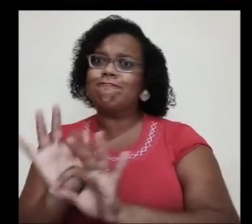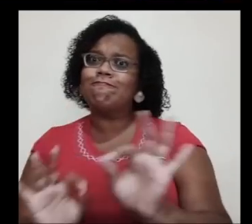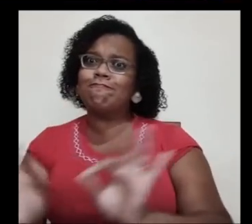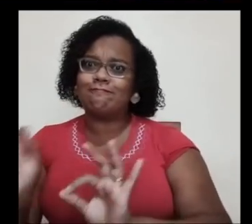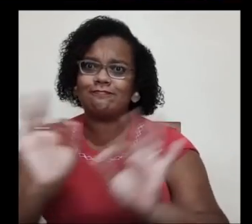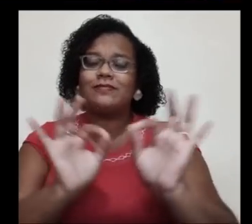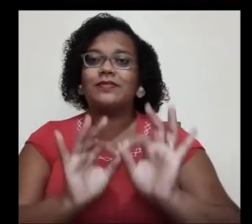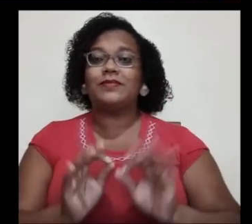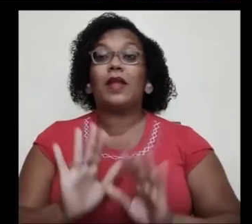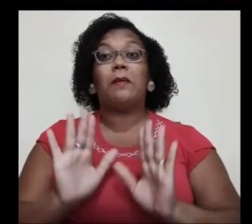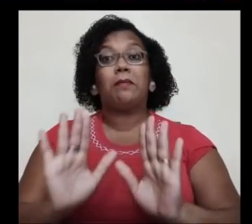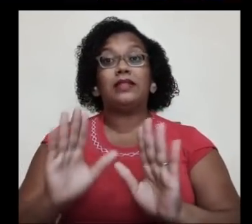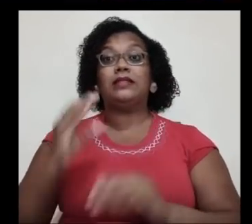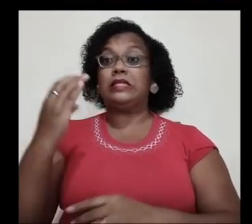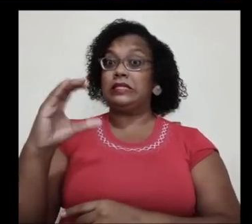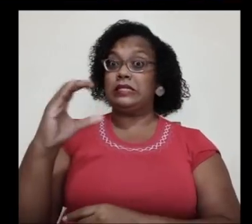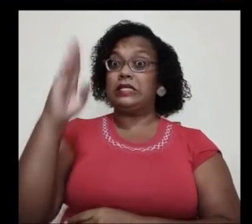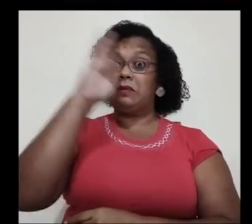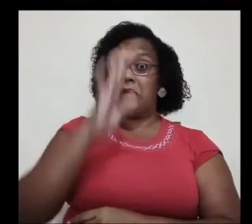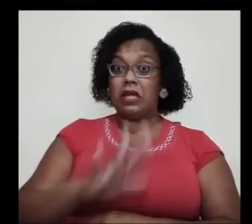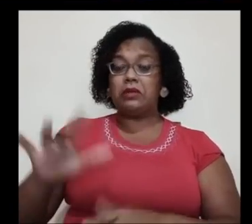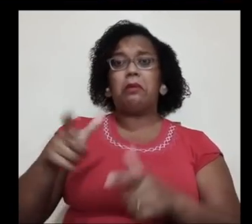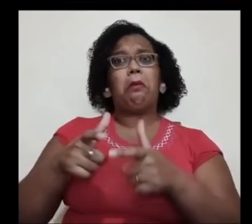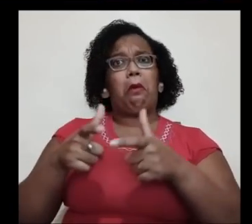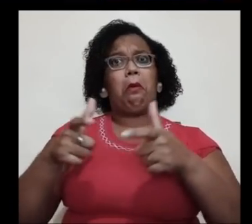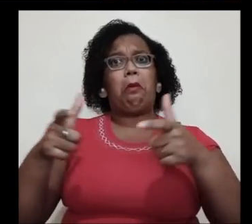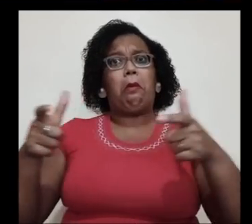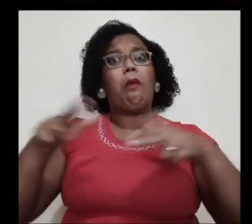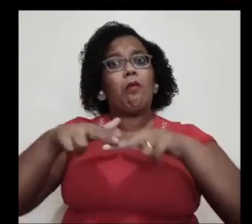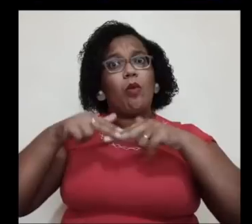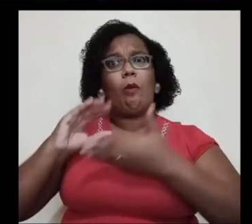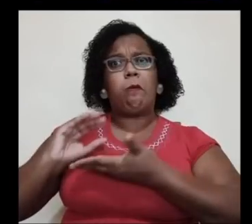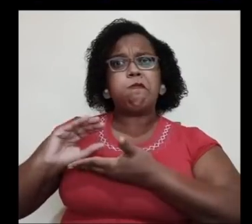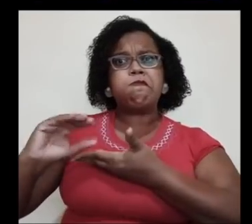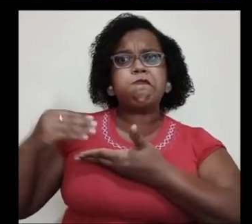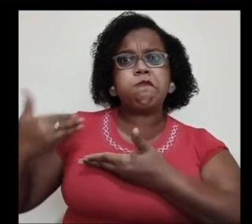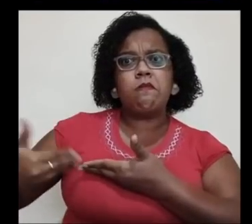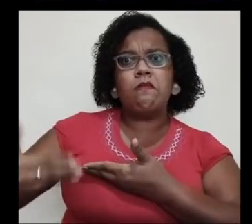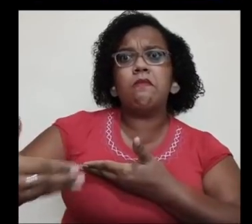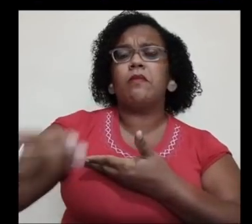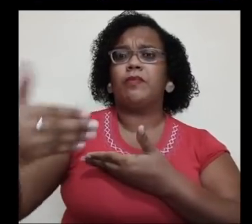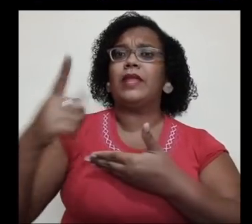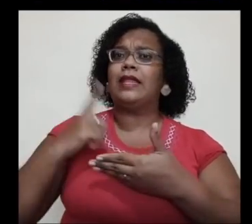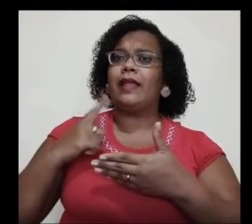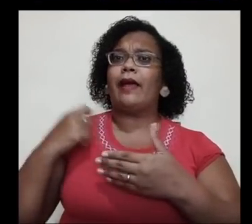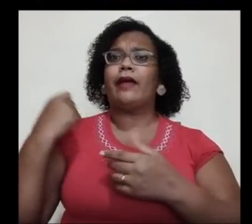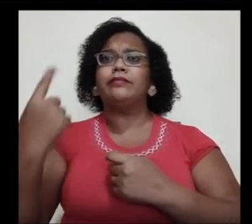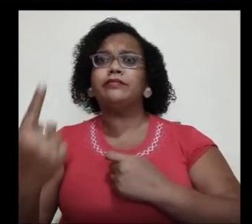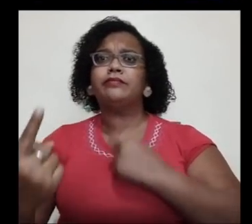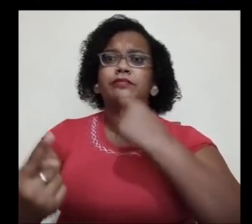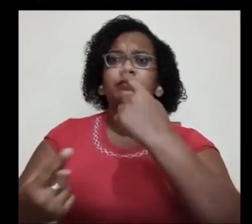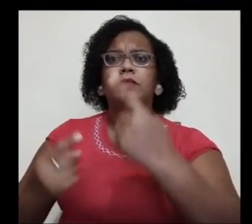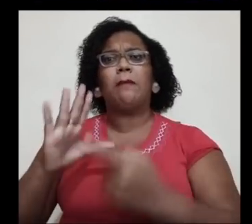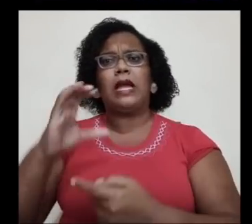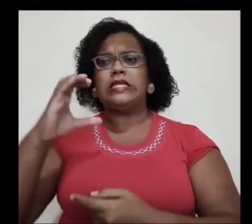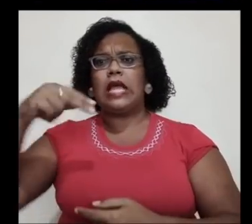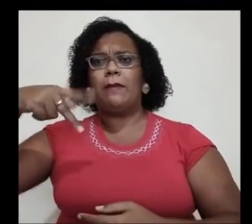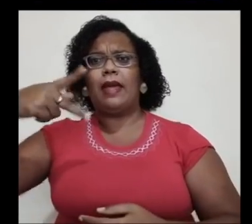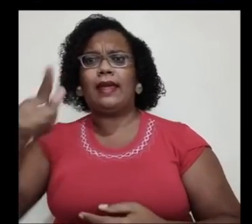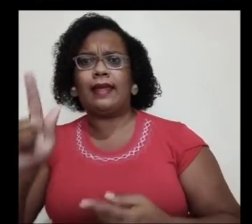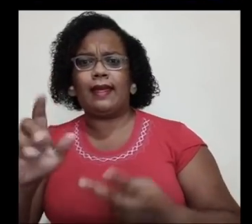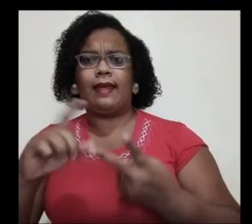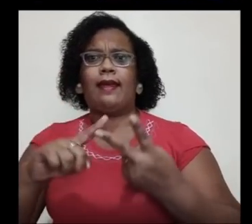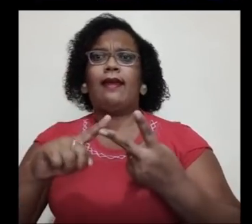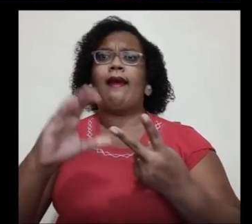muito em função de investimentos continuados, embora às vezes intermitentes, mas do CNPq, da CAPES, da FINEP, as duas primeiras vêm da